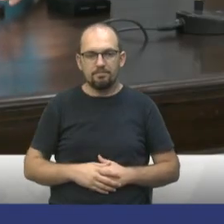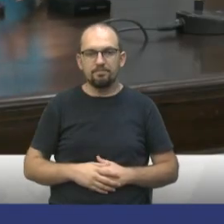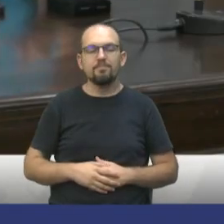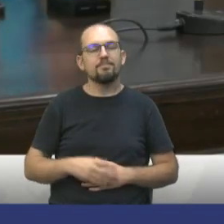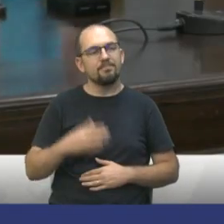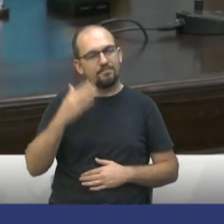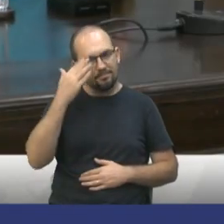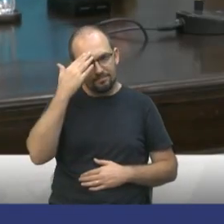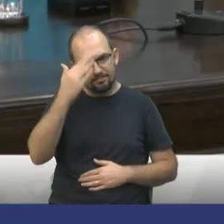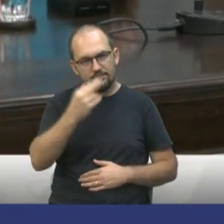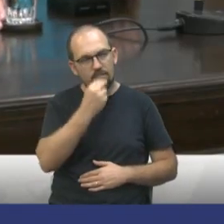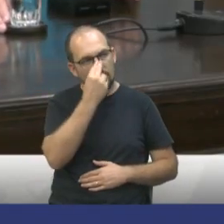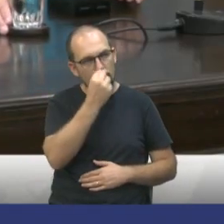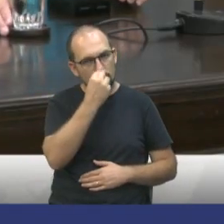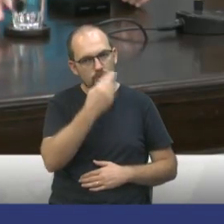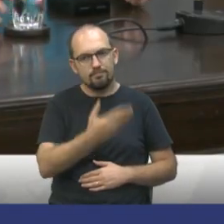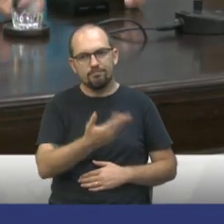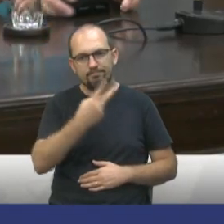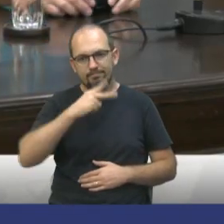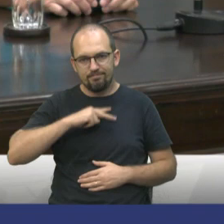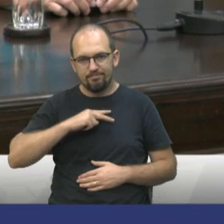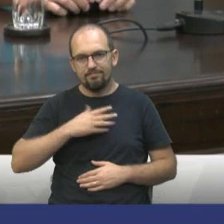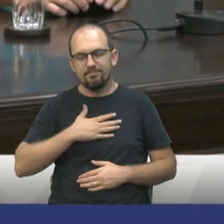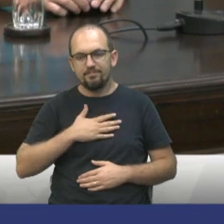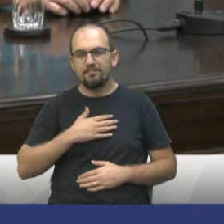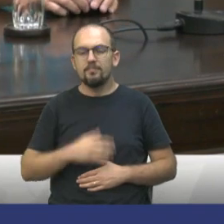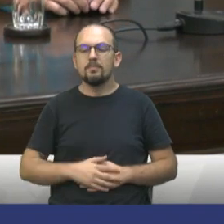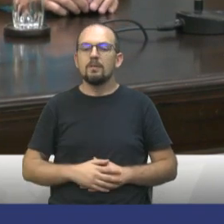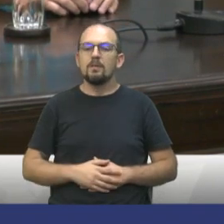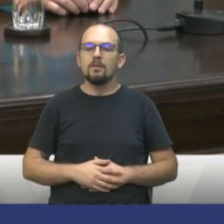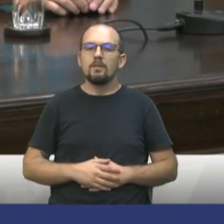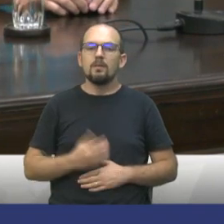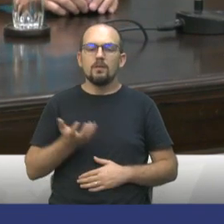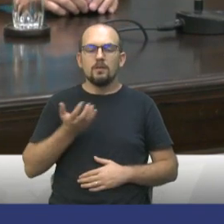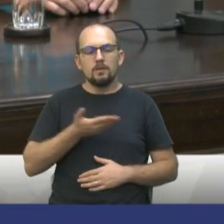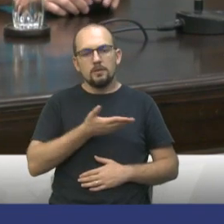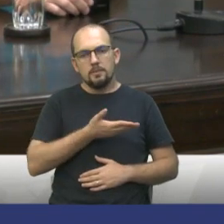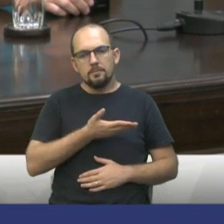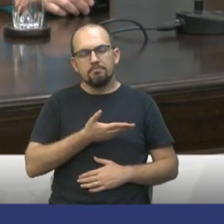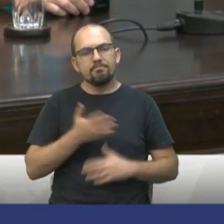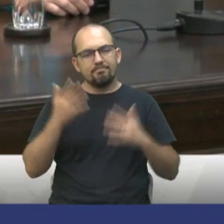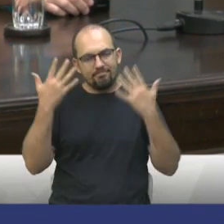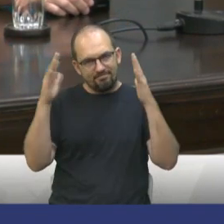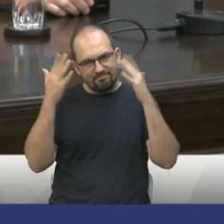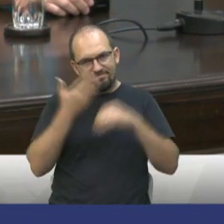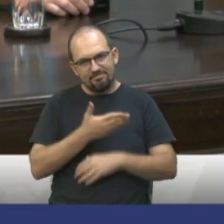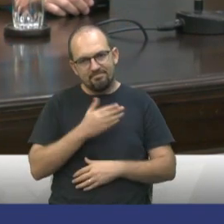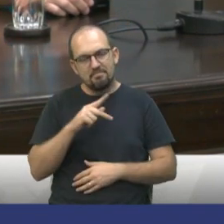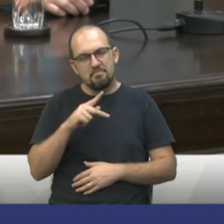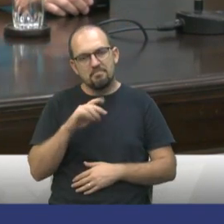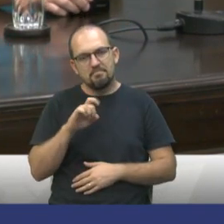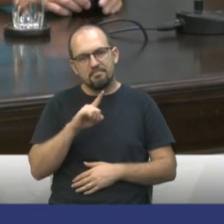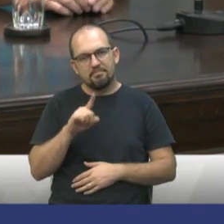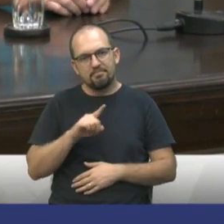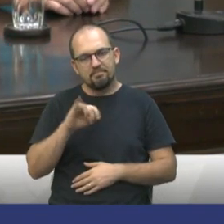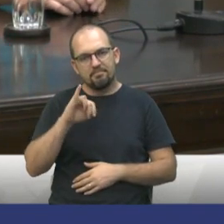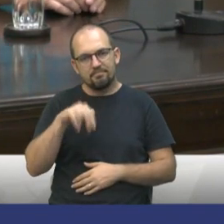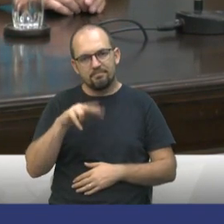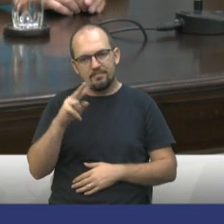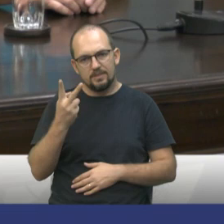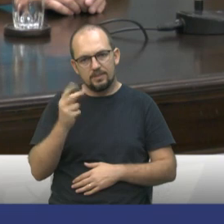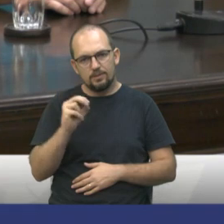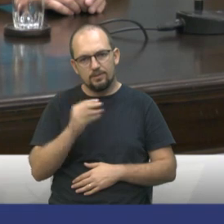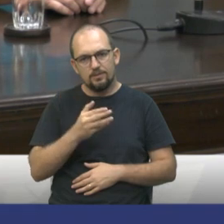Obrigado, Ângelo, pela palavra. Quero aqui parabenizar mestre Pezinho e